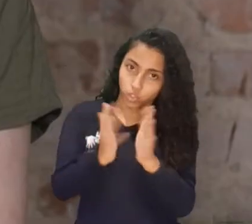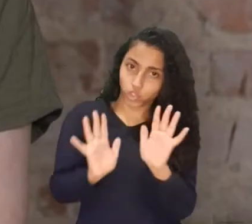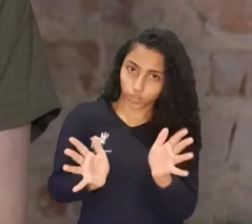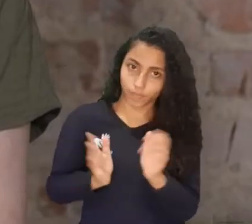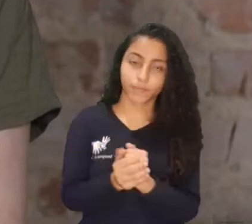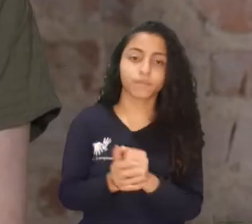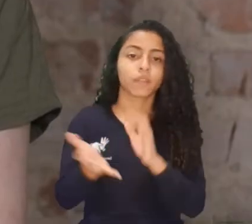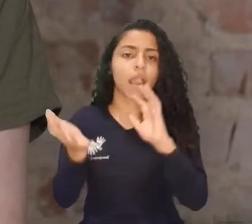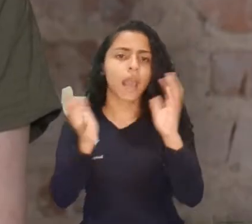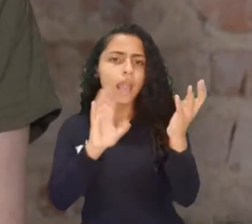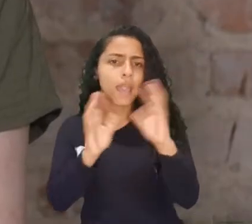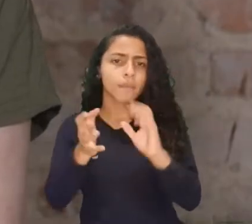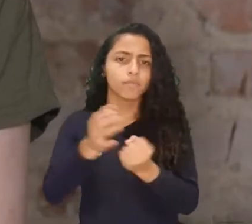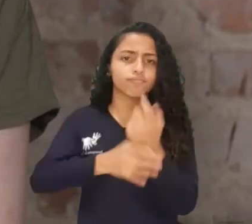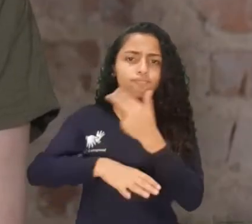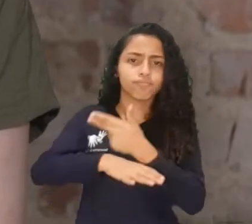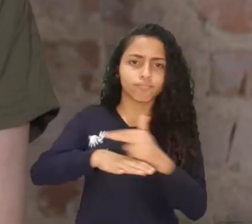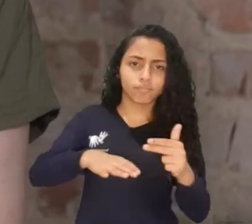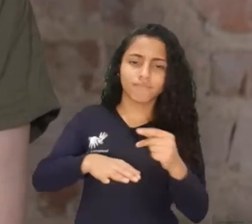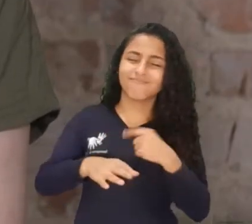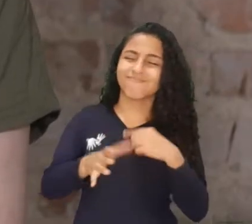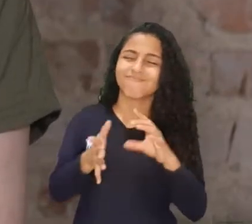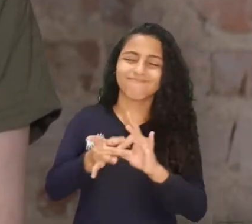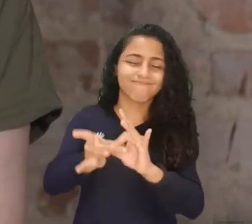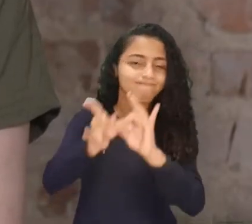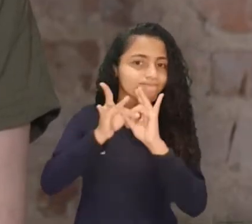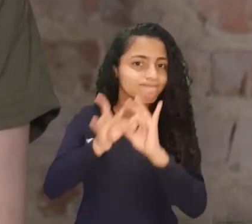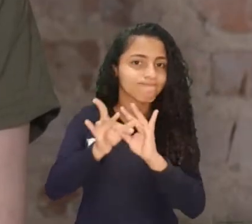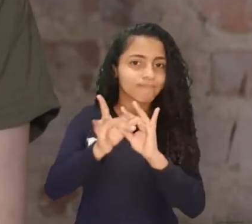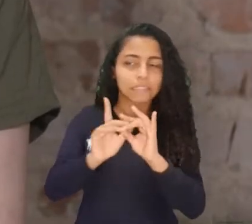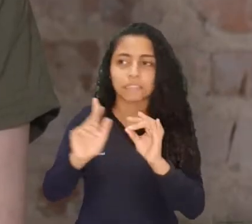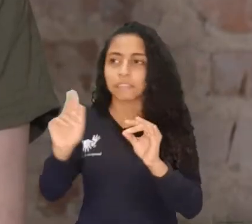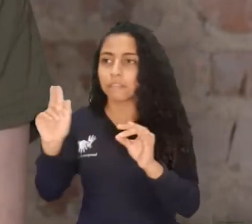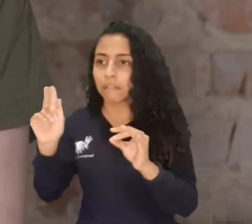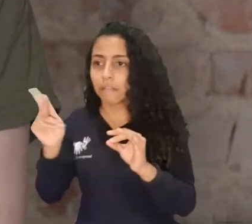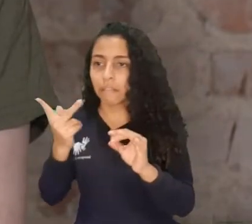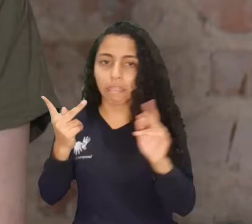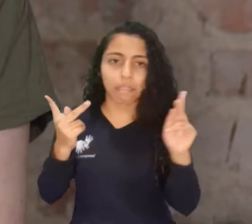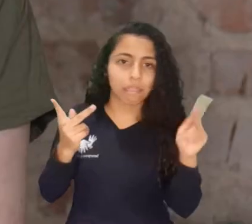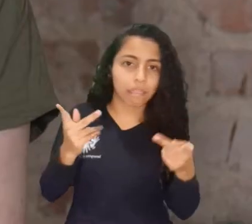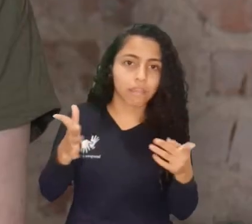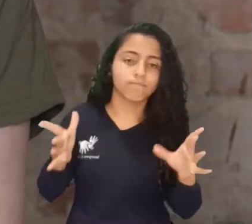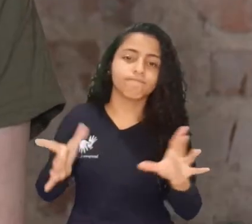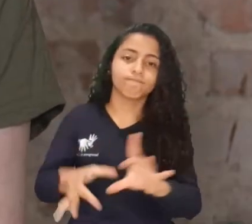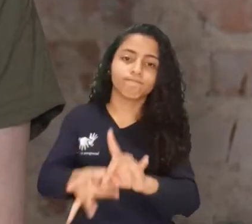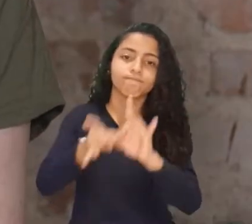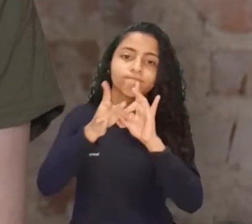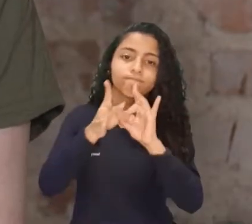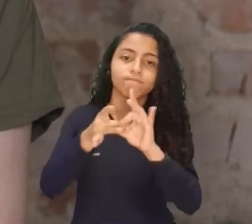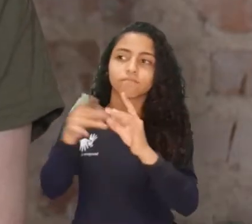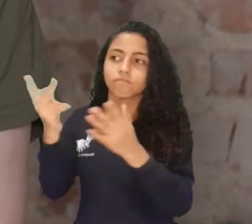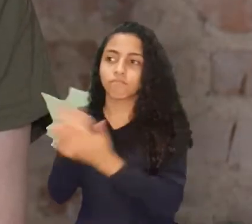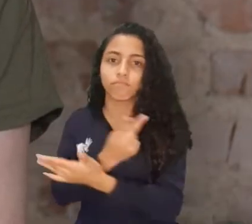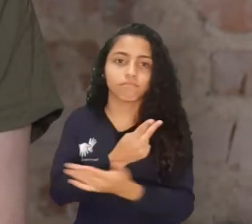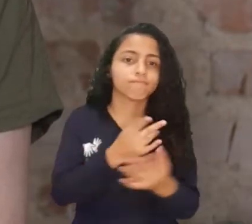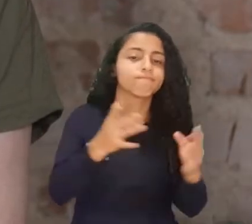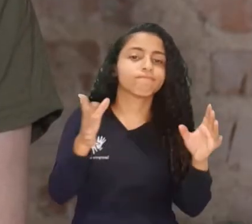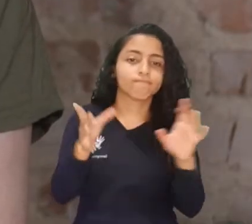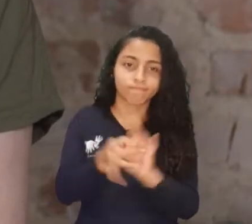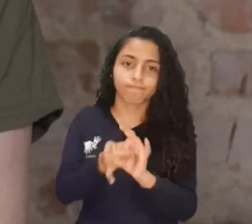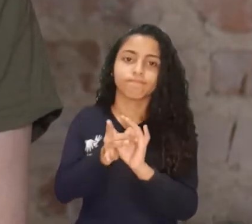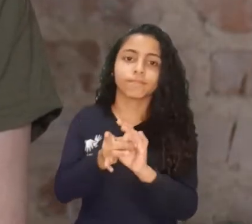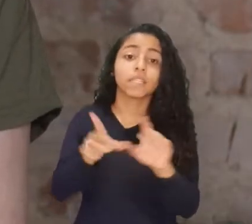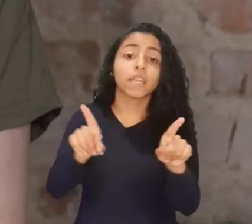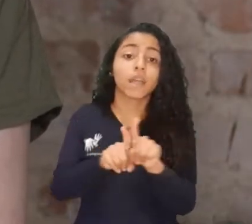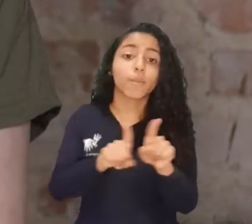são fortemente interligados, essas duas crises, portanto, são fortemente interligadas e interdependentes. Também compartilham